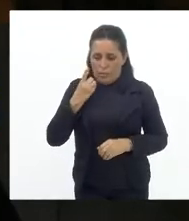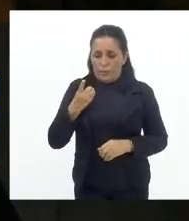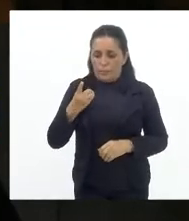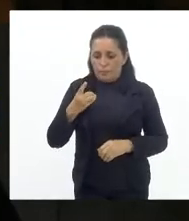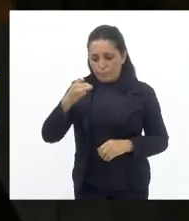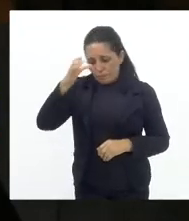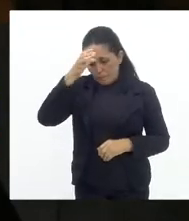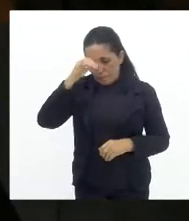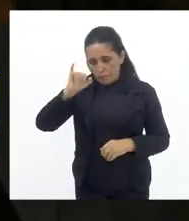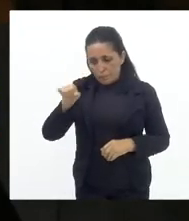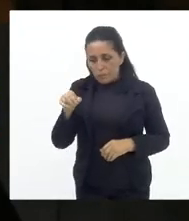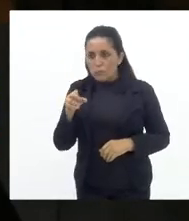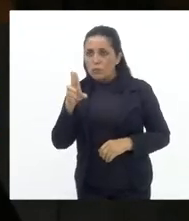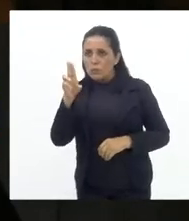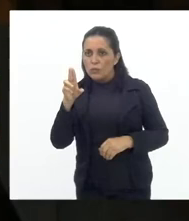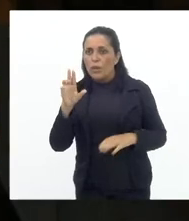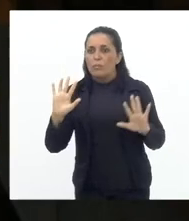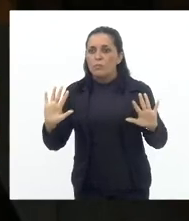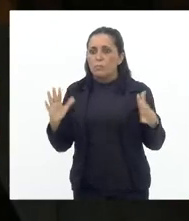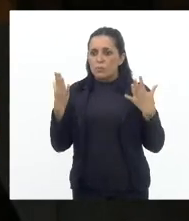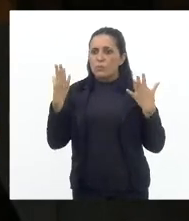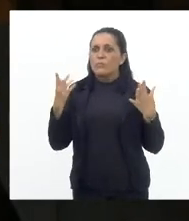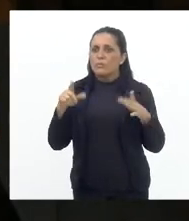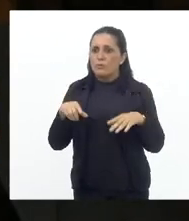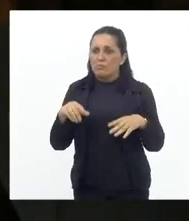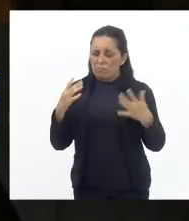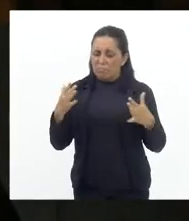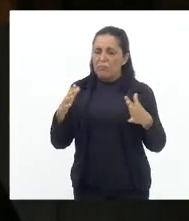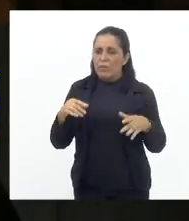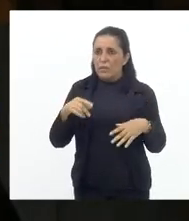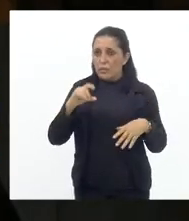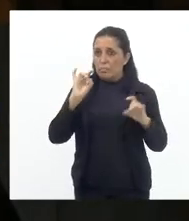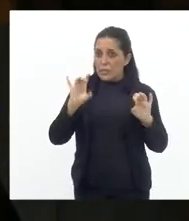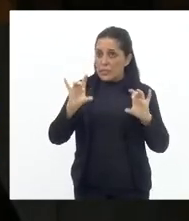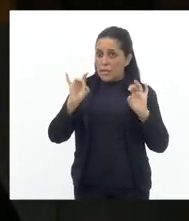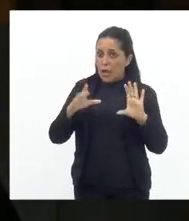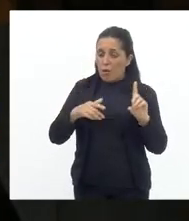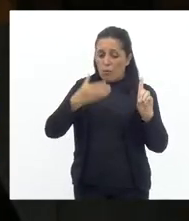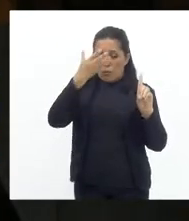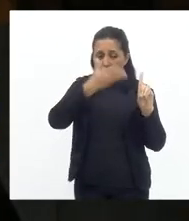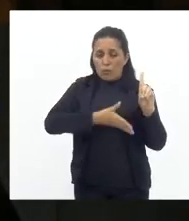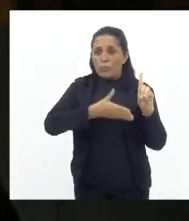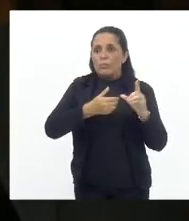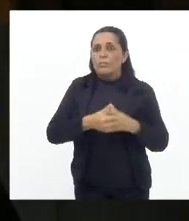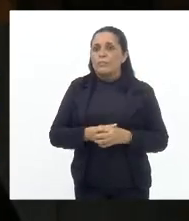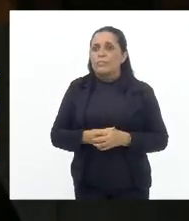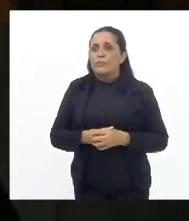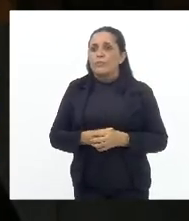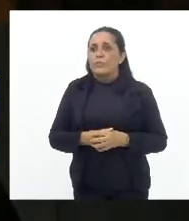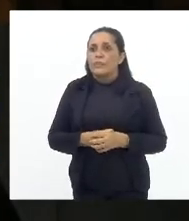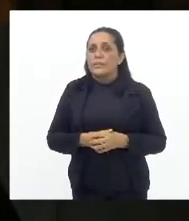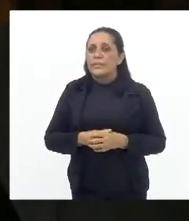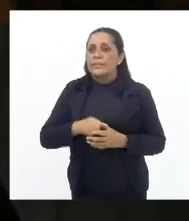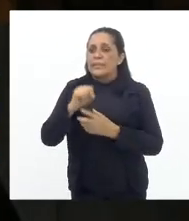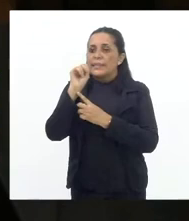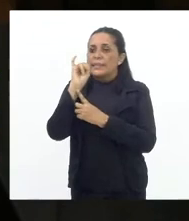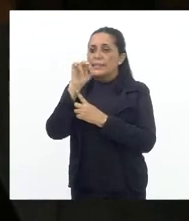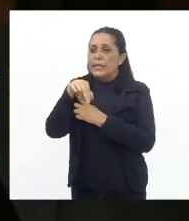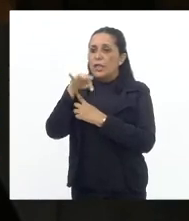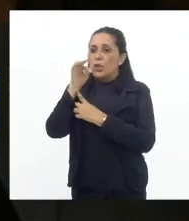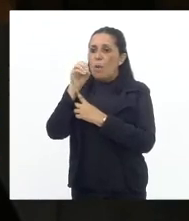pouco debate e fazendo aqui uma saudação especial a representação do sintuperj